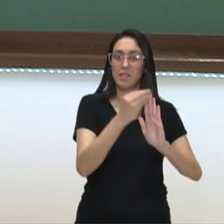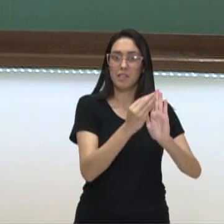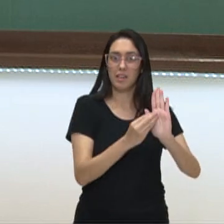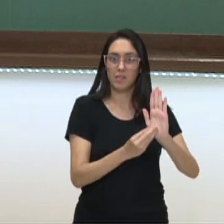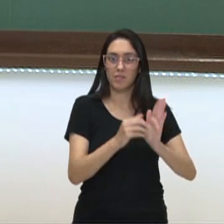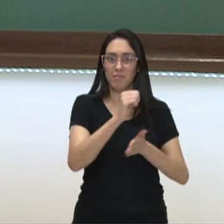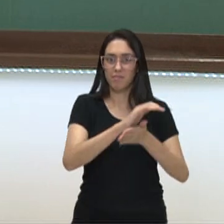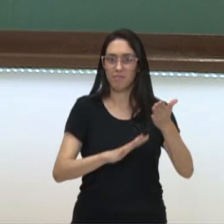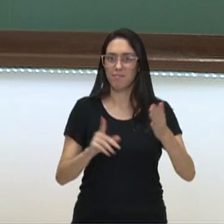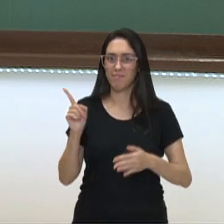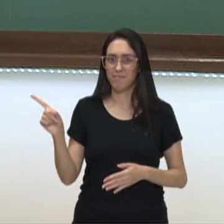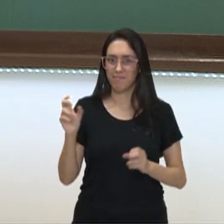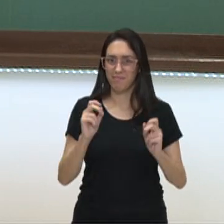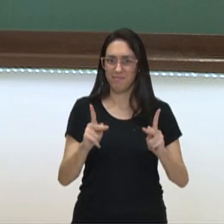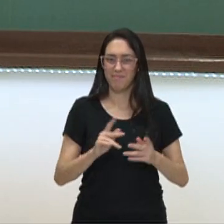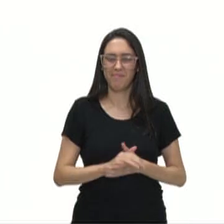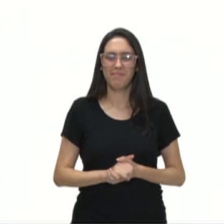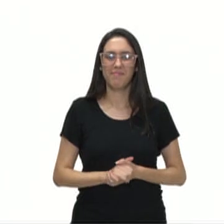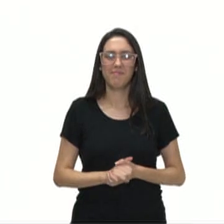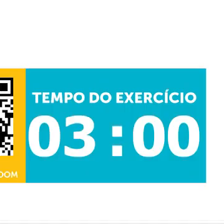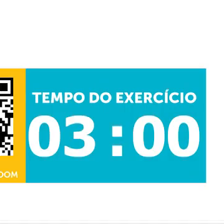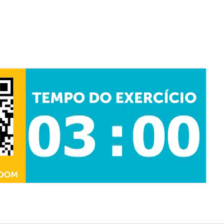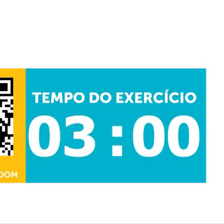o exercício no seu caderno.